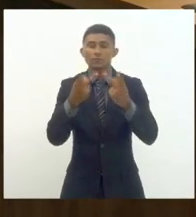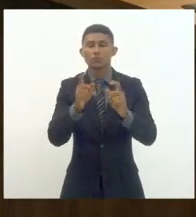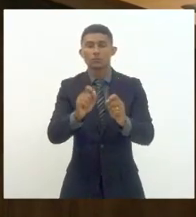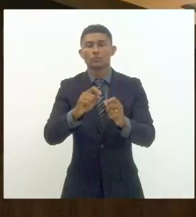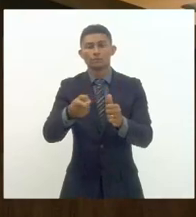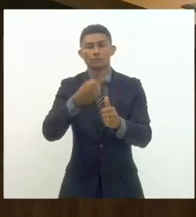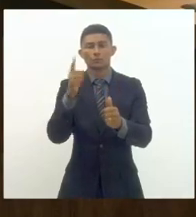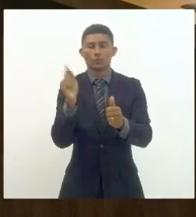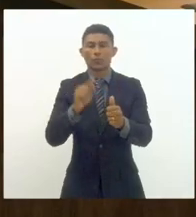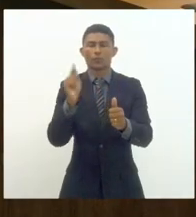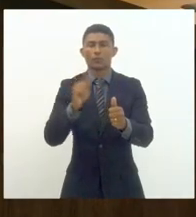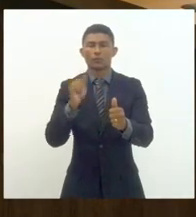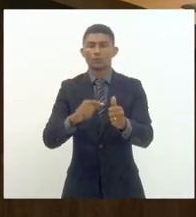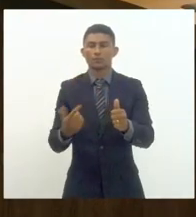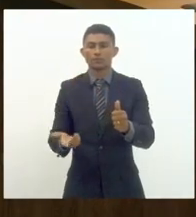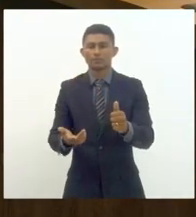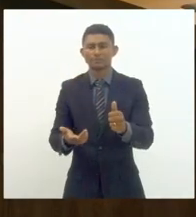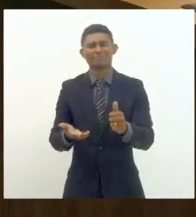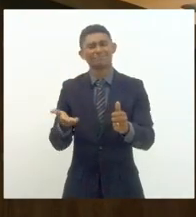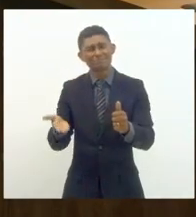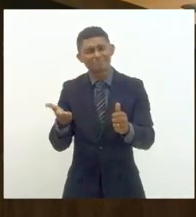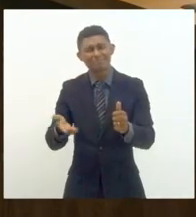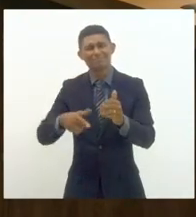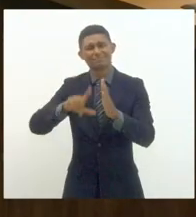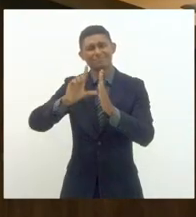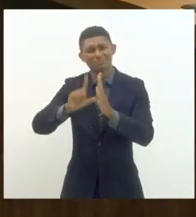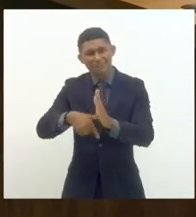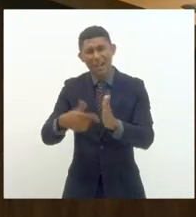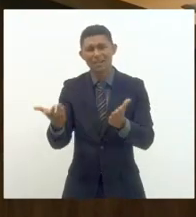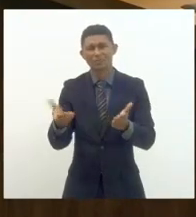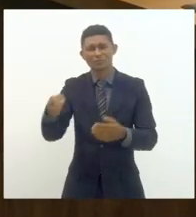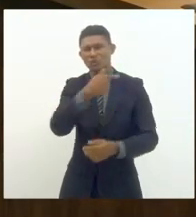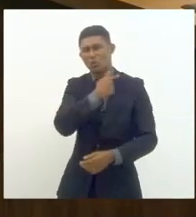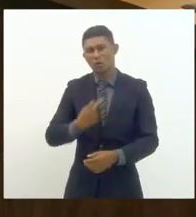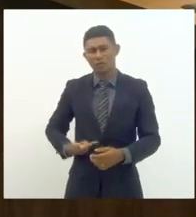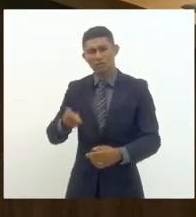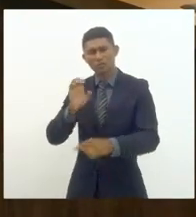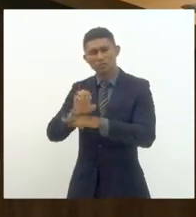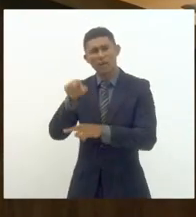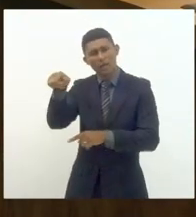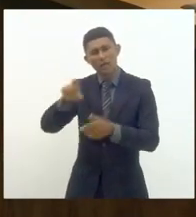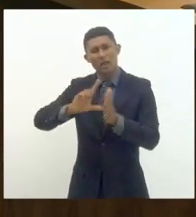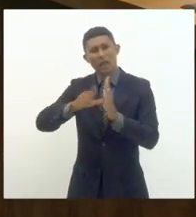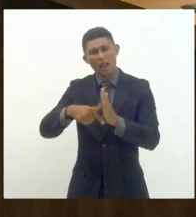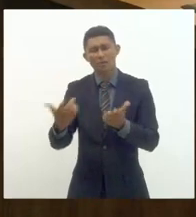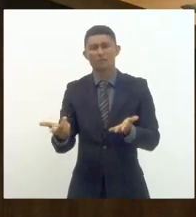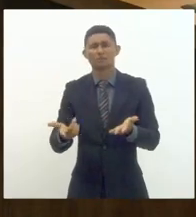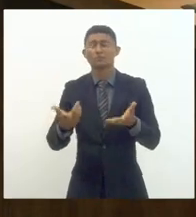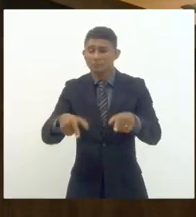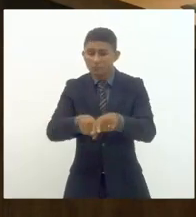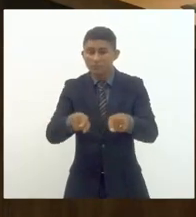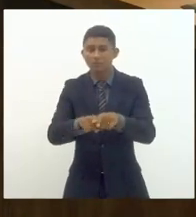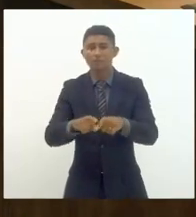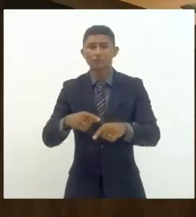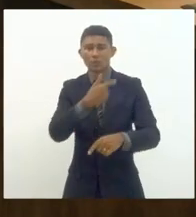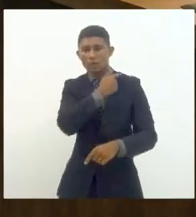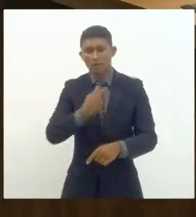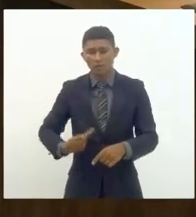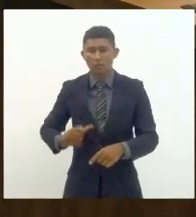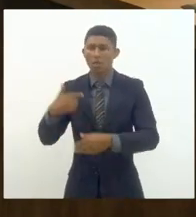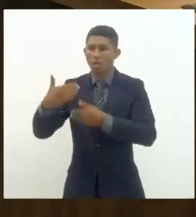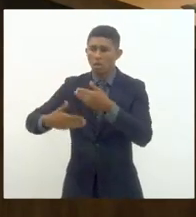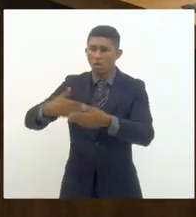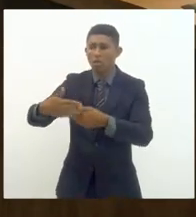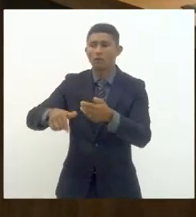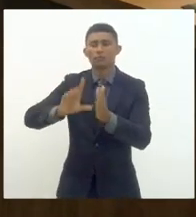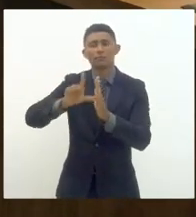primeiro, o atraso histórico do governo do Estado do Rio de Janeiro, de sucessivos governos, de não cumprir a lei federal de um